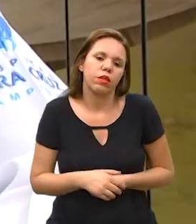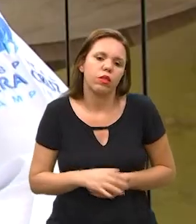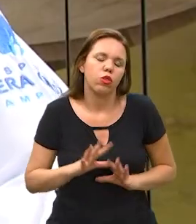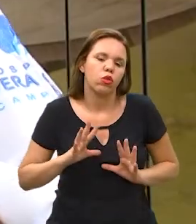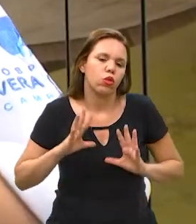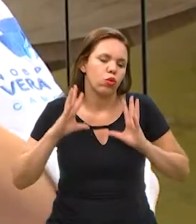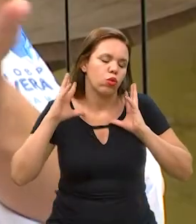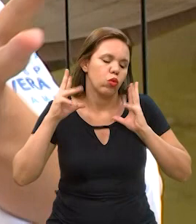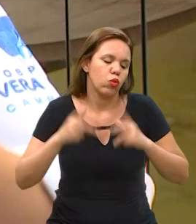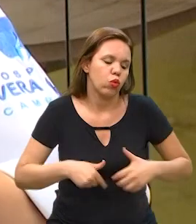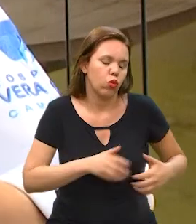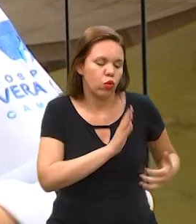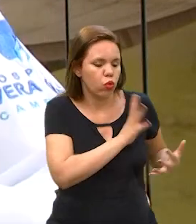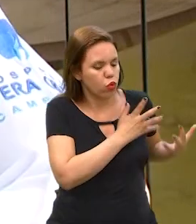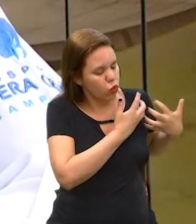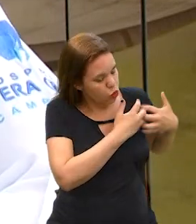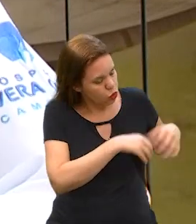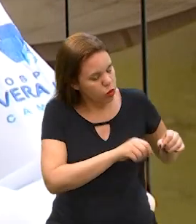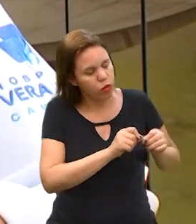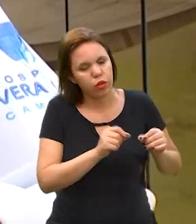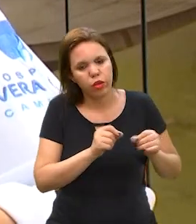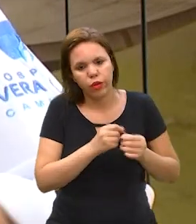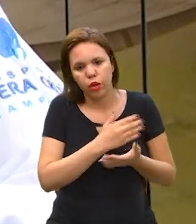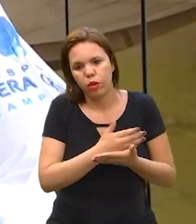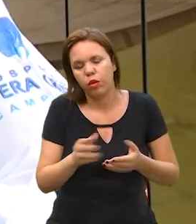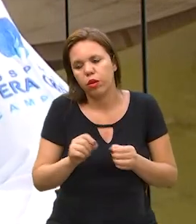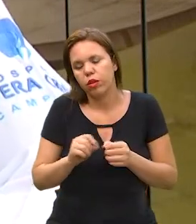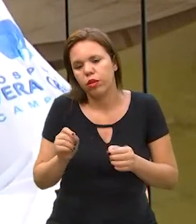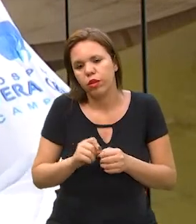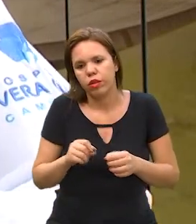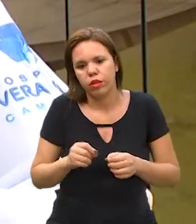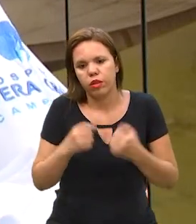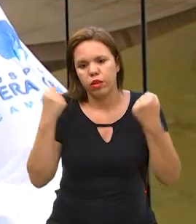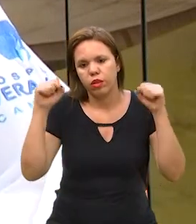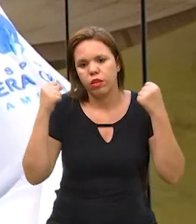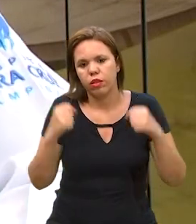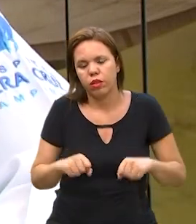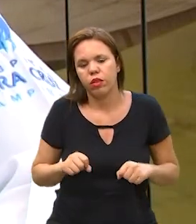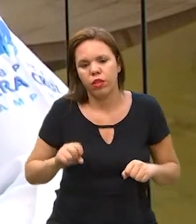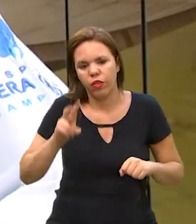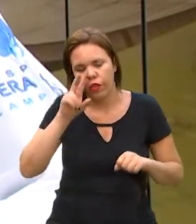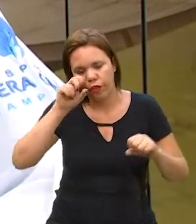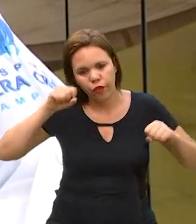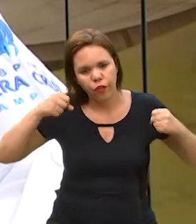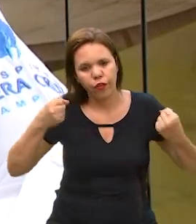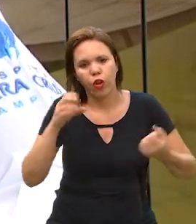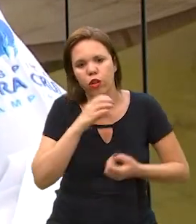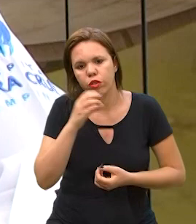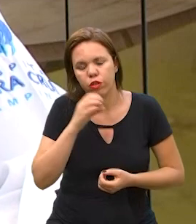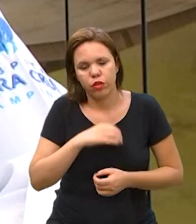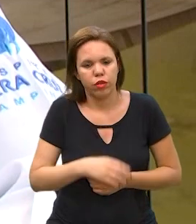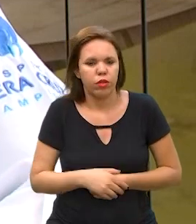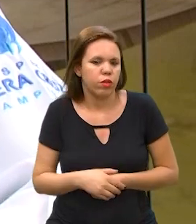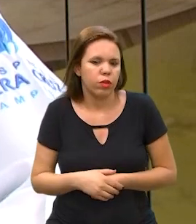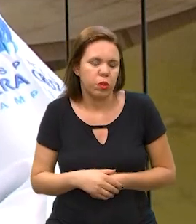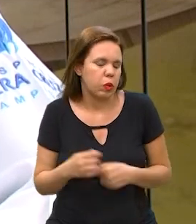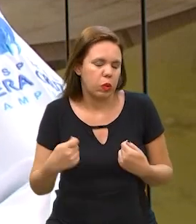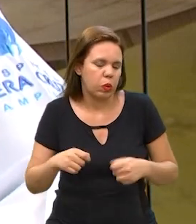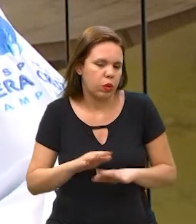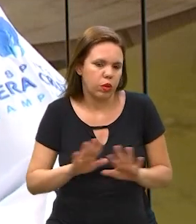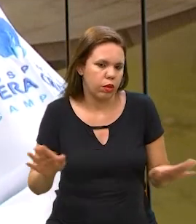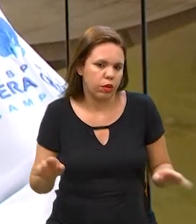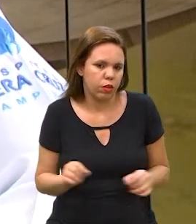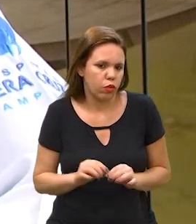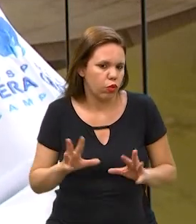Precisa solicitar todos os exames cardiológicos porque eu vou começar a fazer um exercício mais intenso, uma corrida. Não